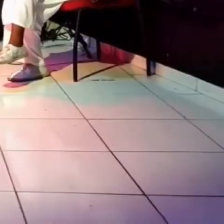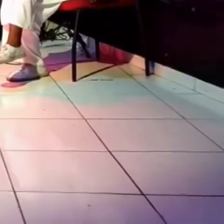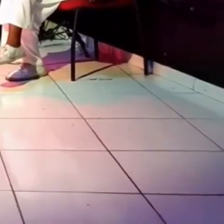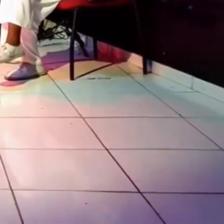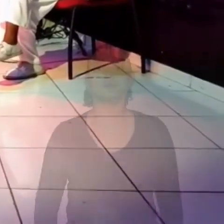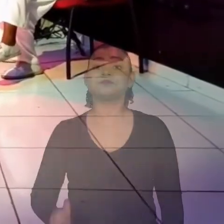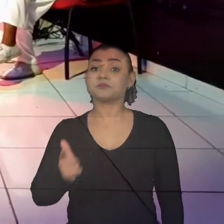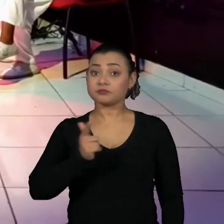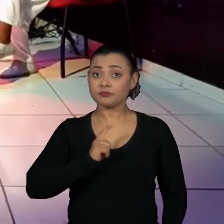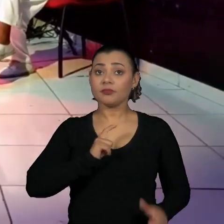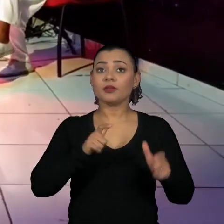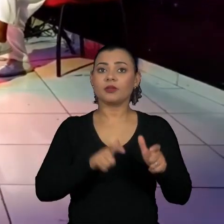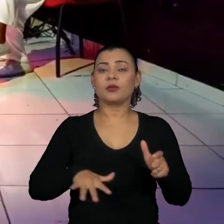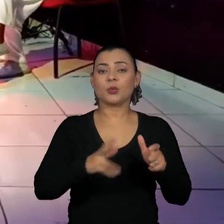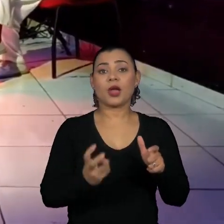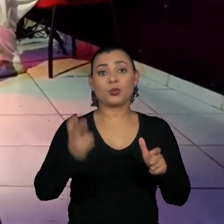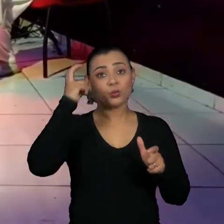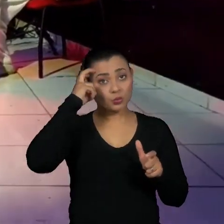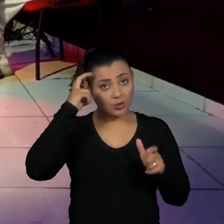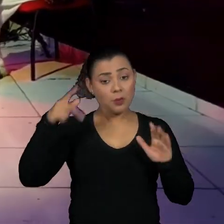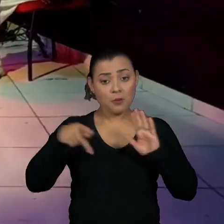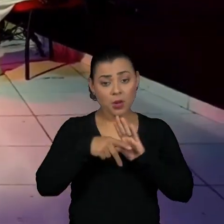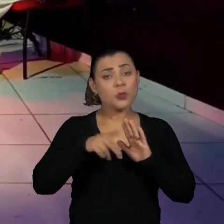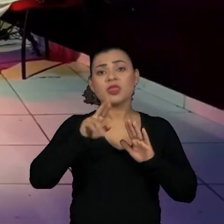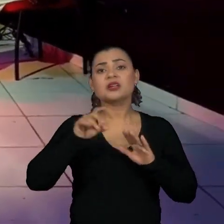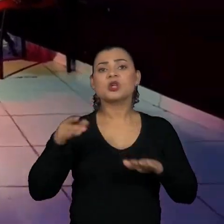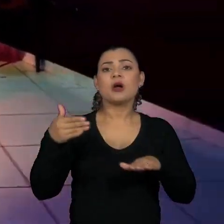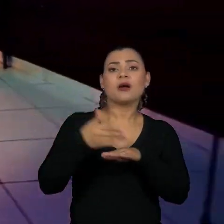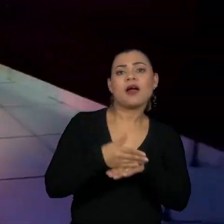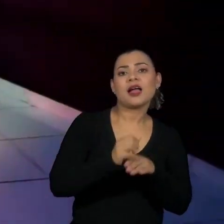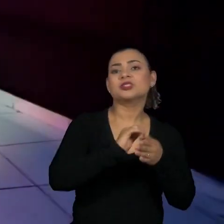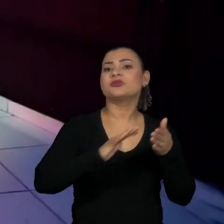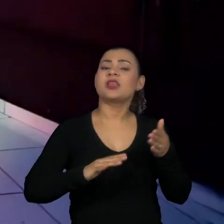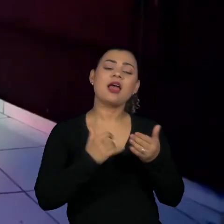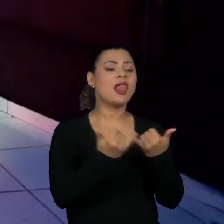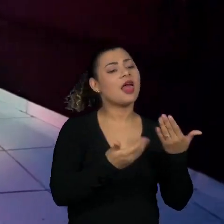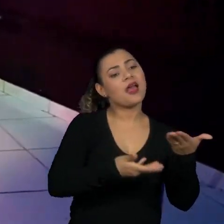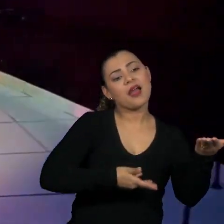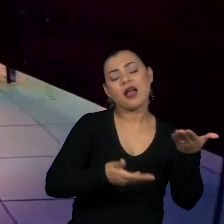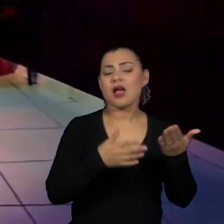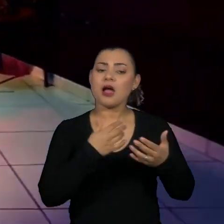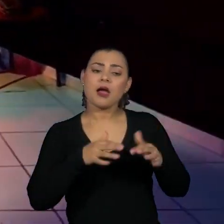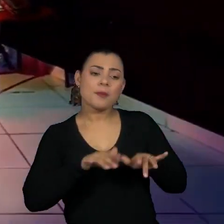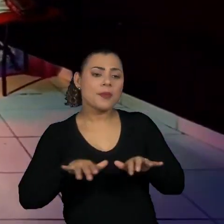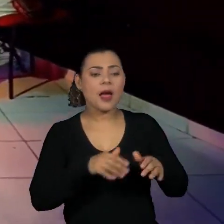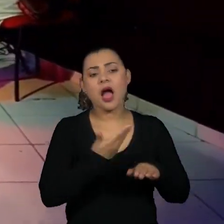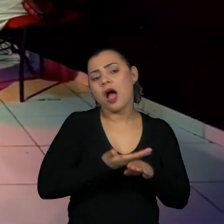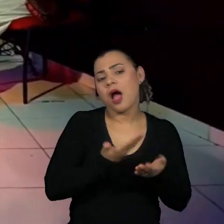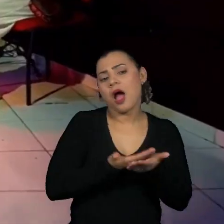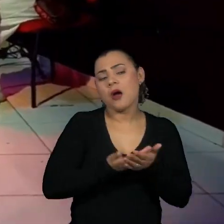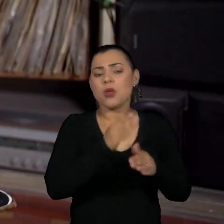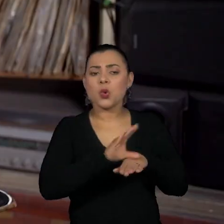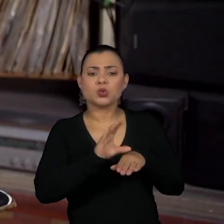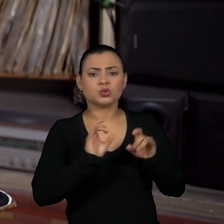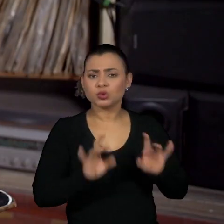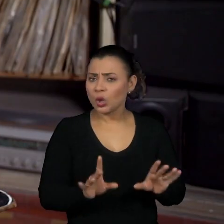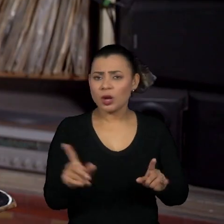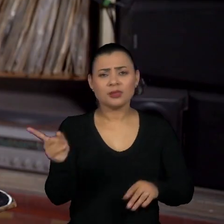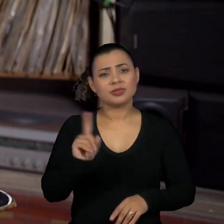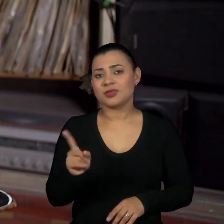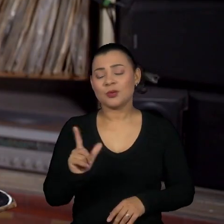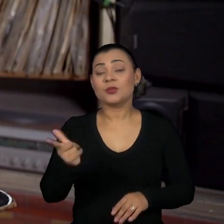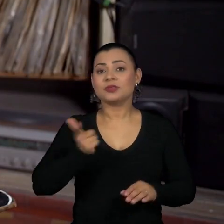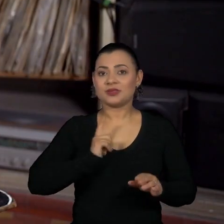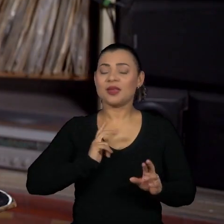Ter um espaço cultural é muito mais do que vir fazer uma atividade e ir embora. Uma ocupação cultural, ela cumpre uma função de